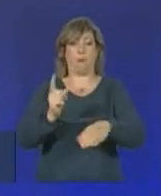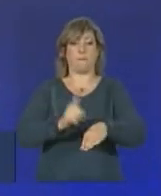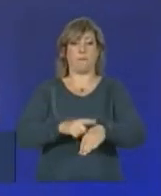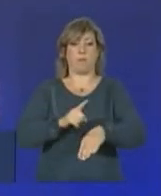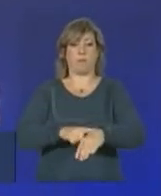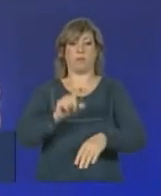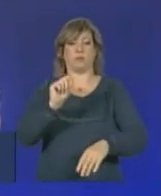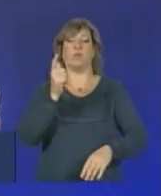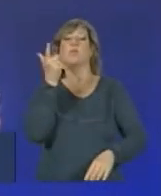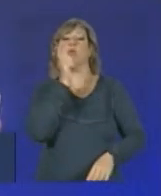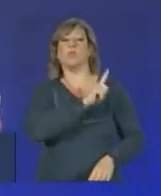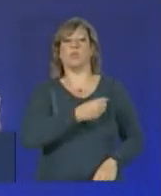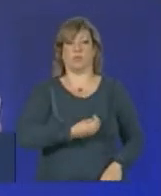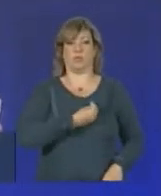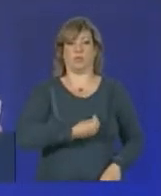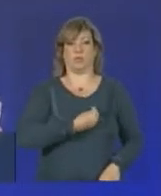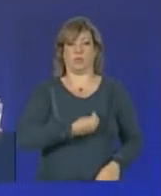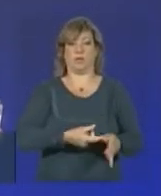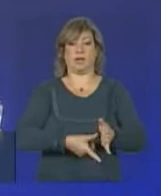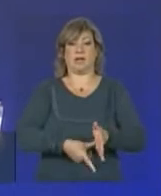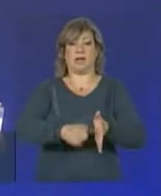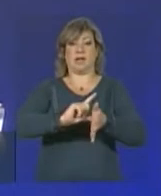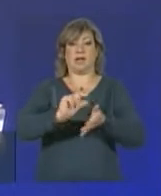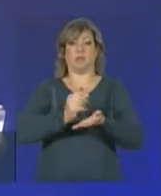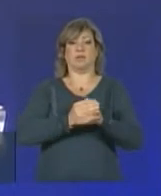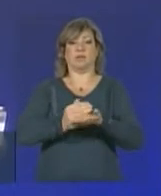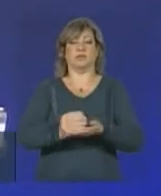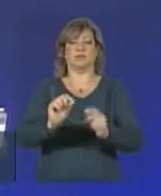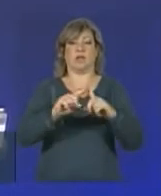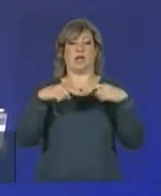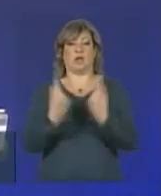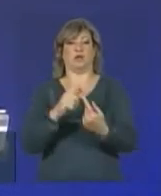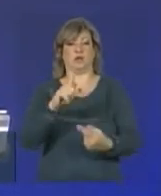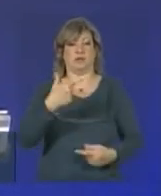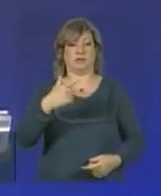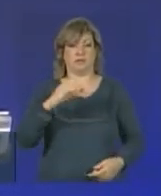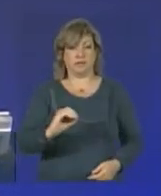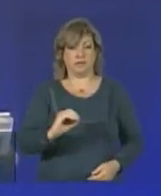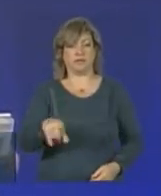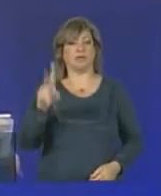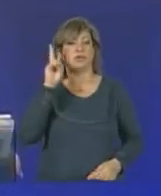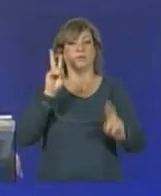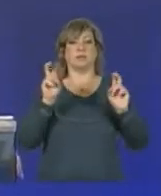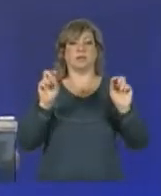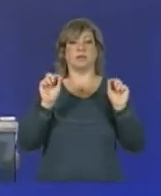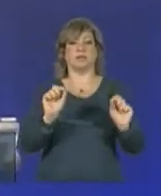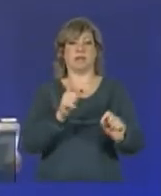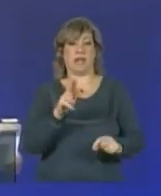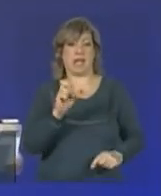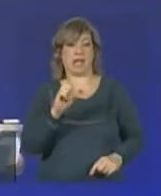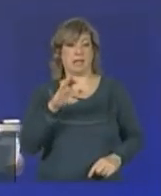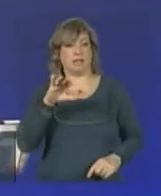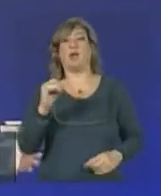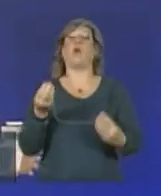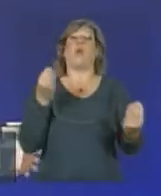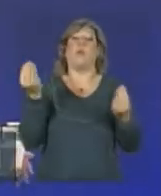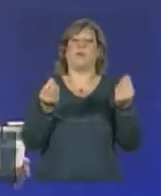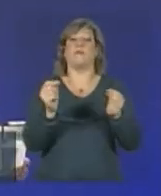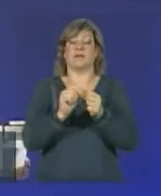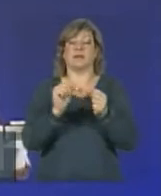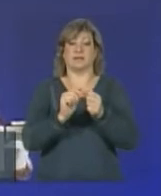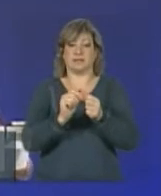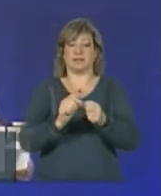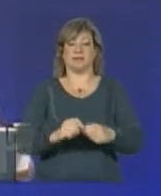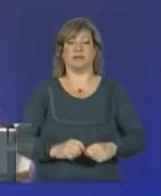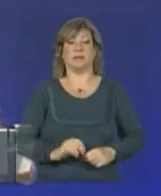aconteceu antes do início da reunião do G20, a questão da Grécia, como é que se desdobraria?